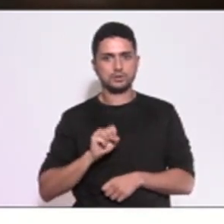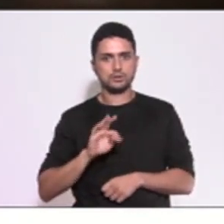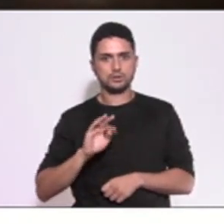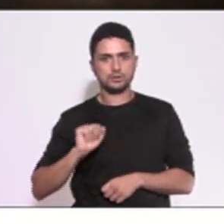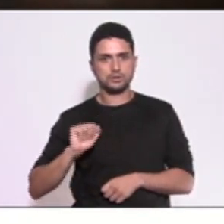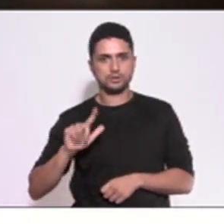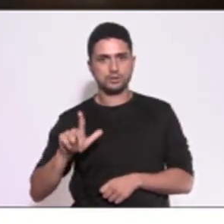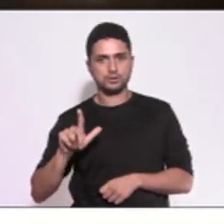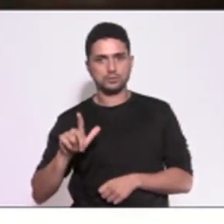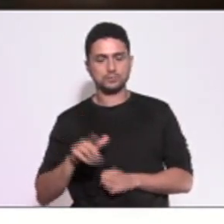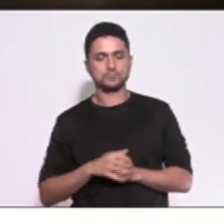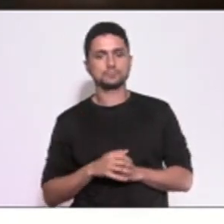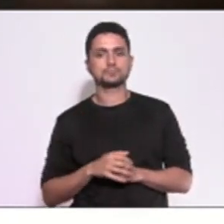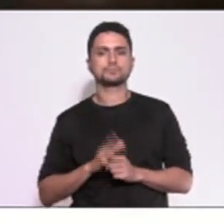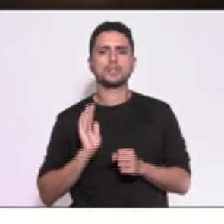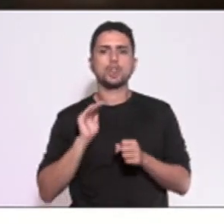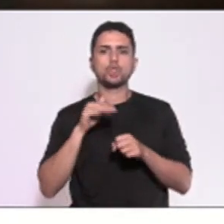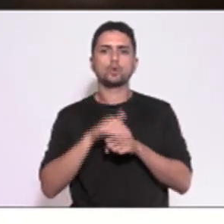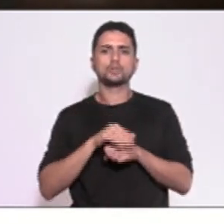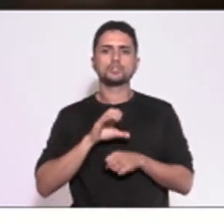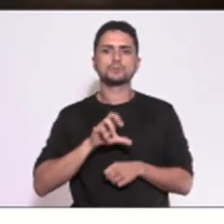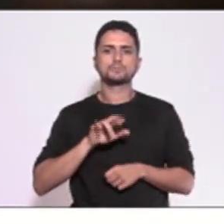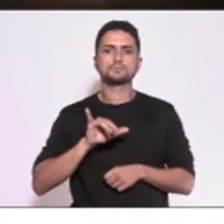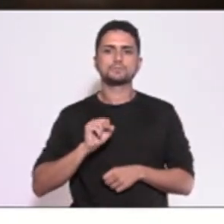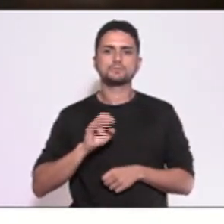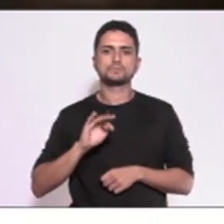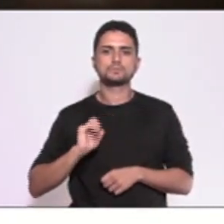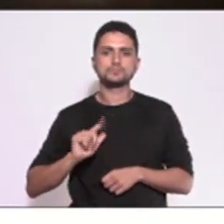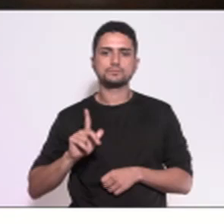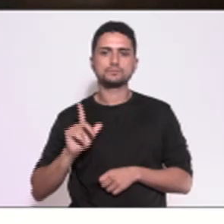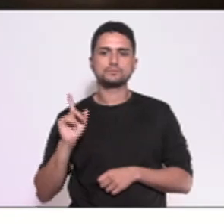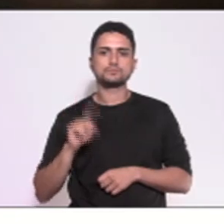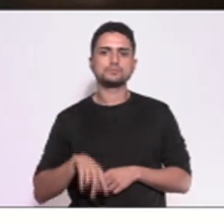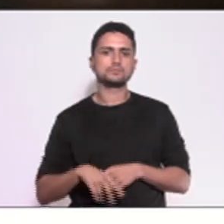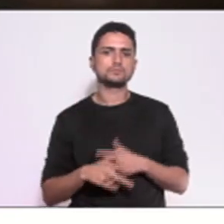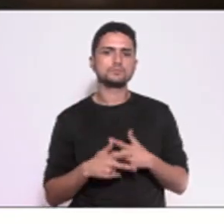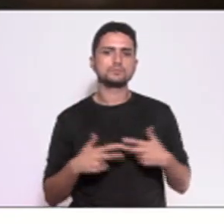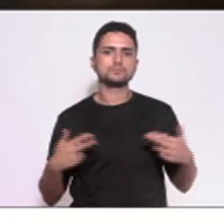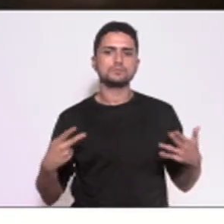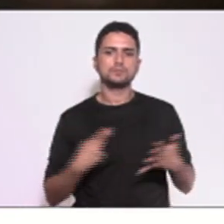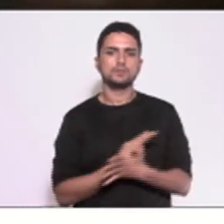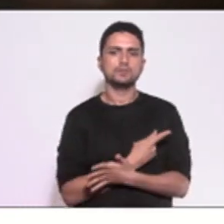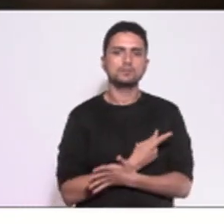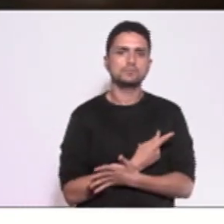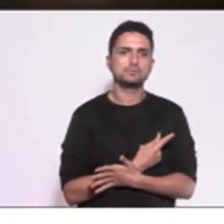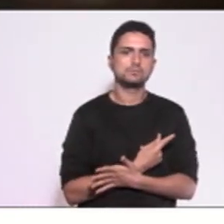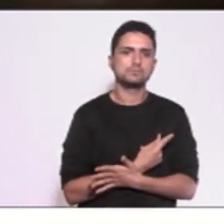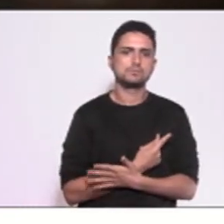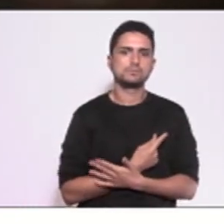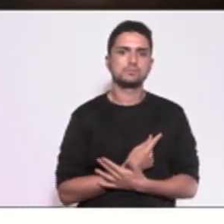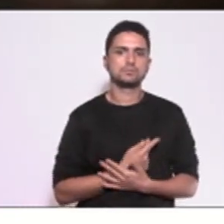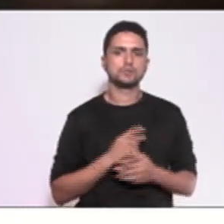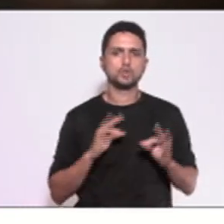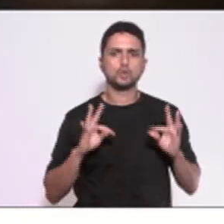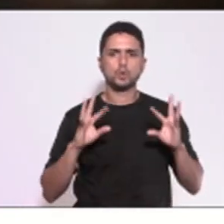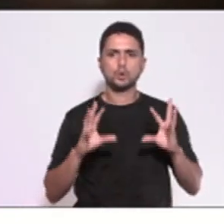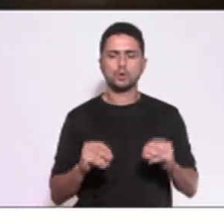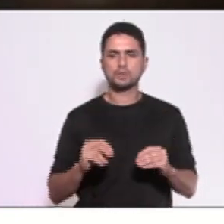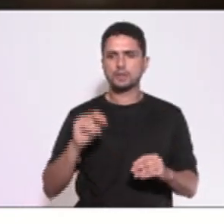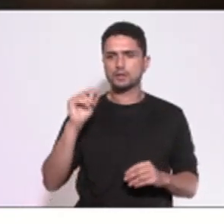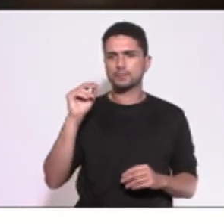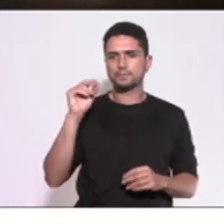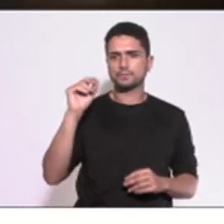A Noite de Cristal foi o ponto em que se deflagrou por toda a Alemanha, por toda a